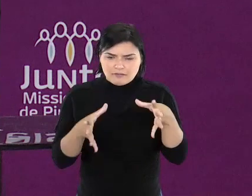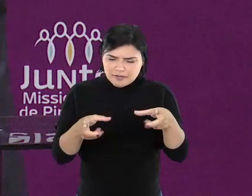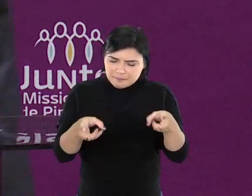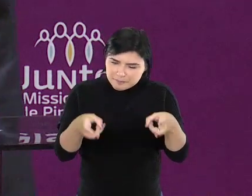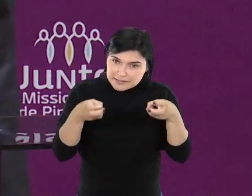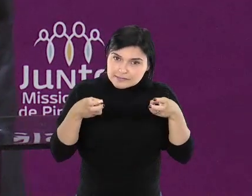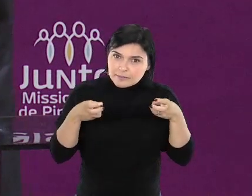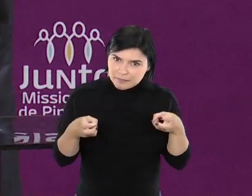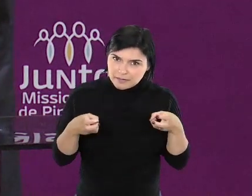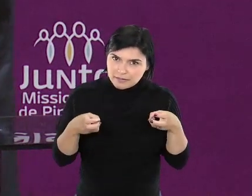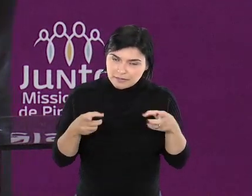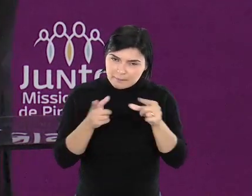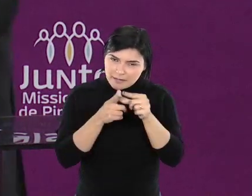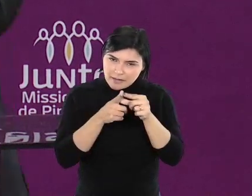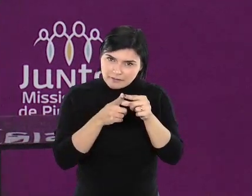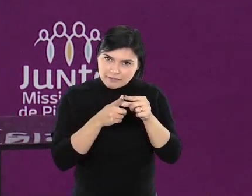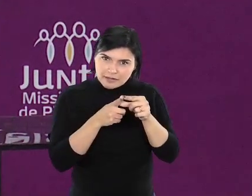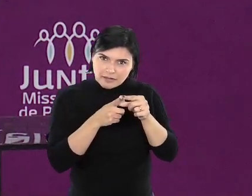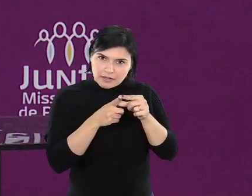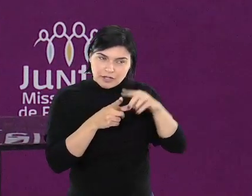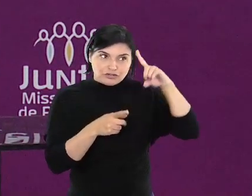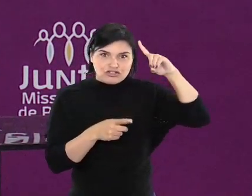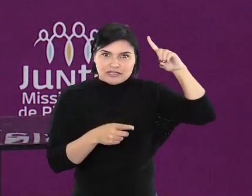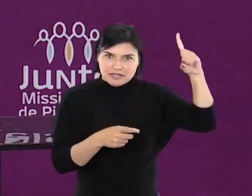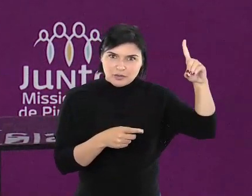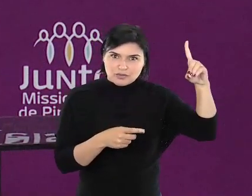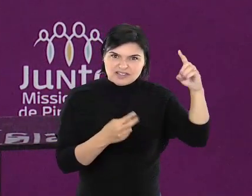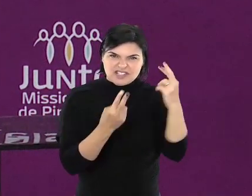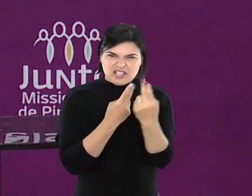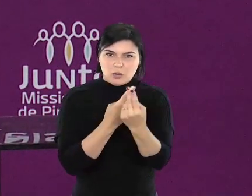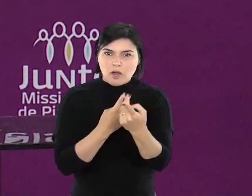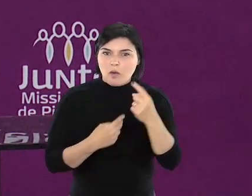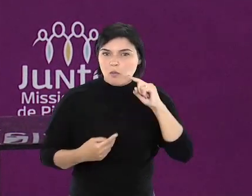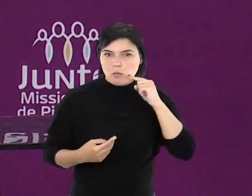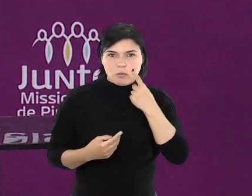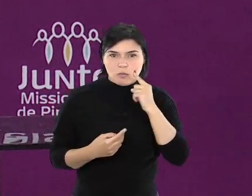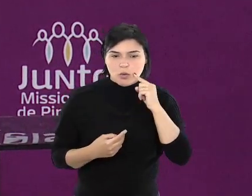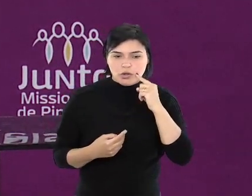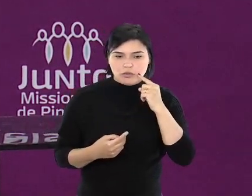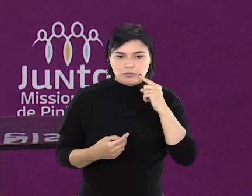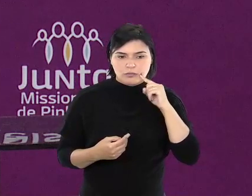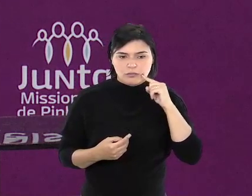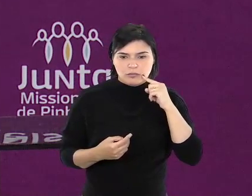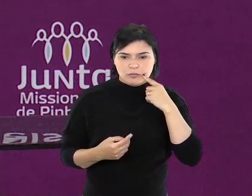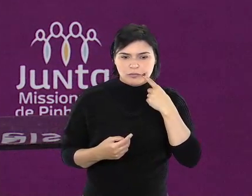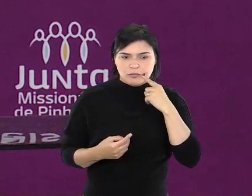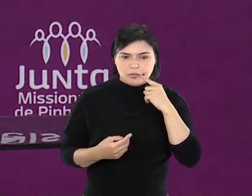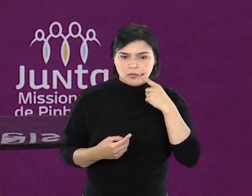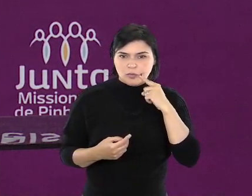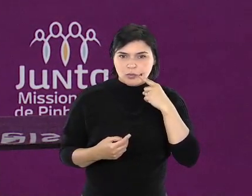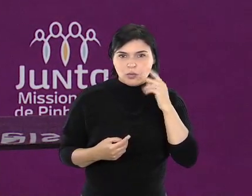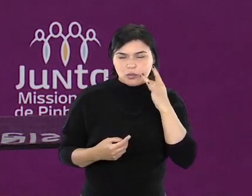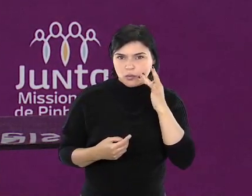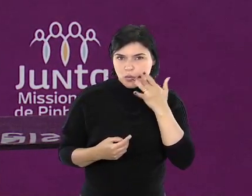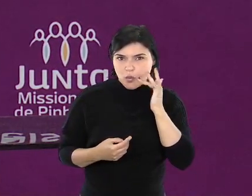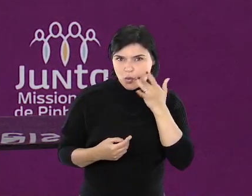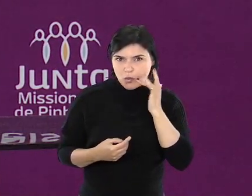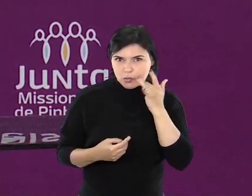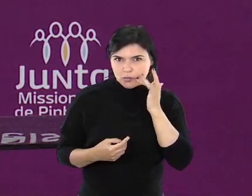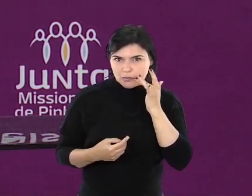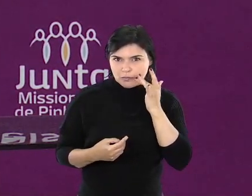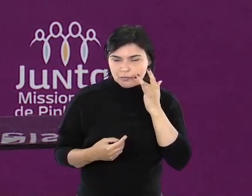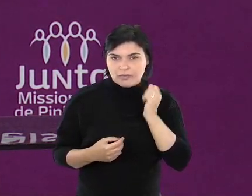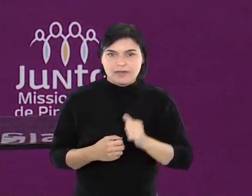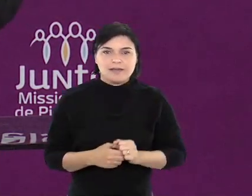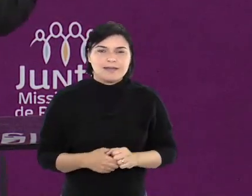ouro que a palavra de Deus é fogo que a palavra de Deus ela é poderosa e eficaz então se você